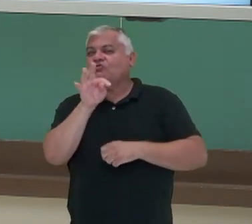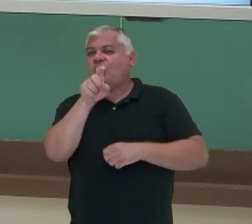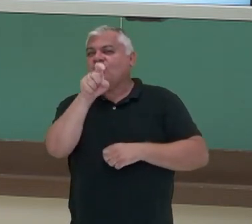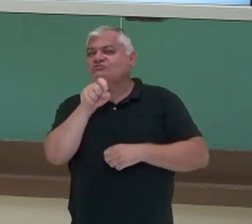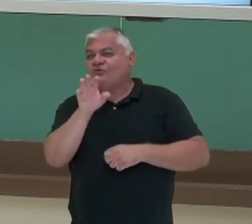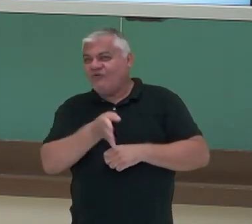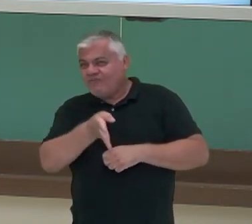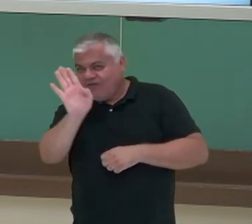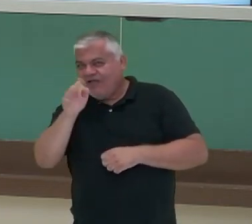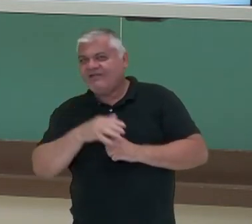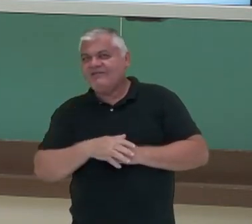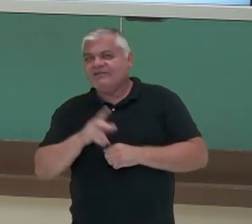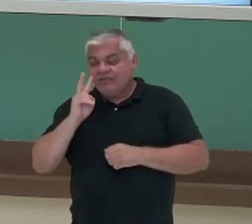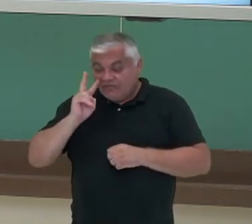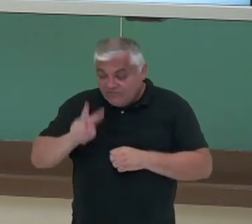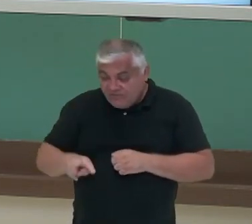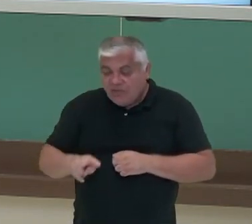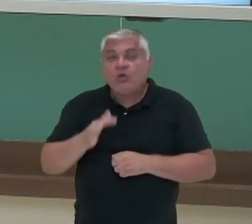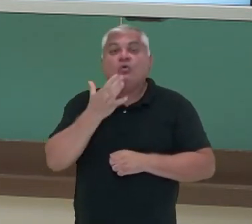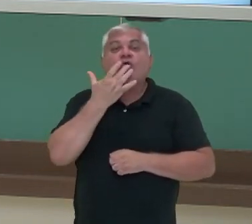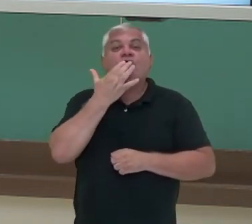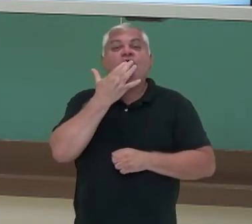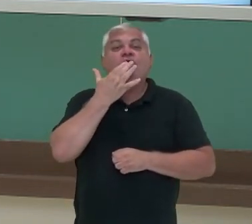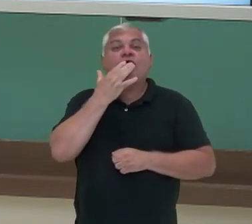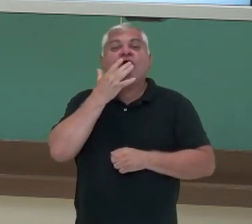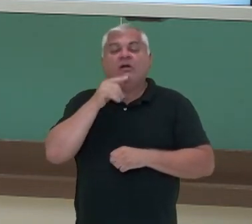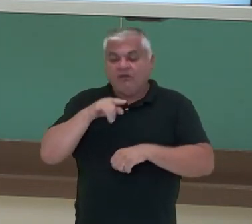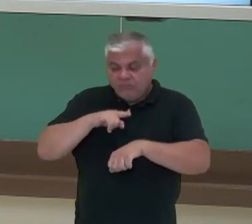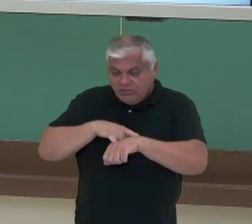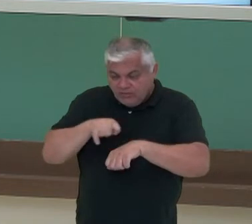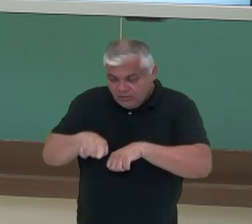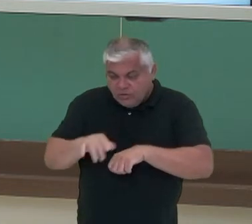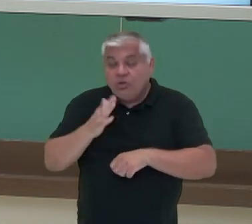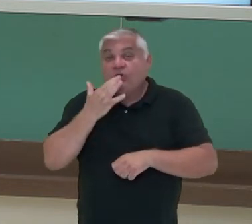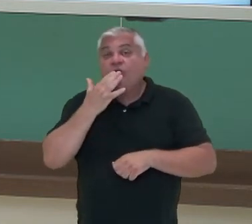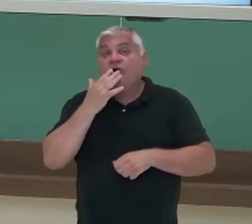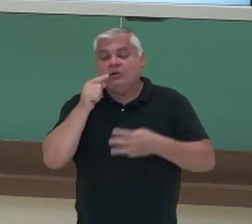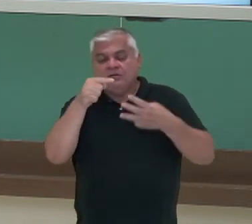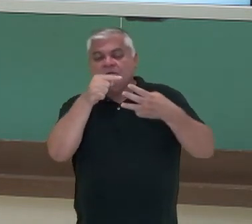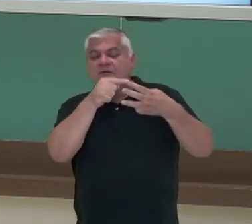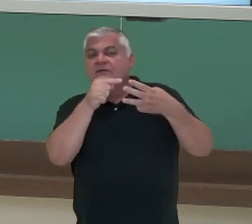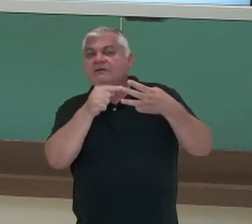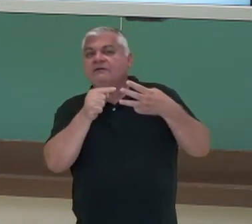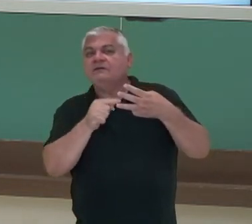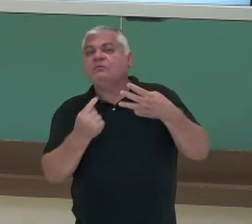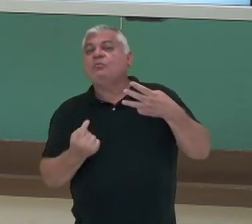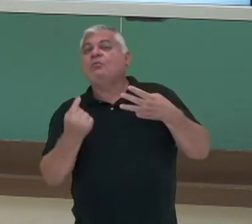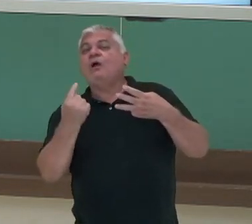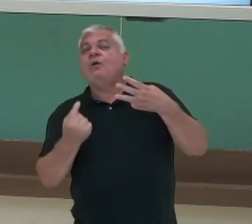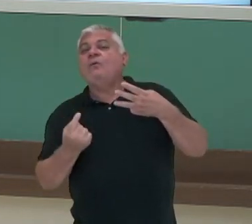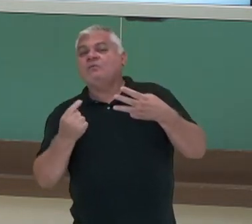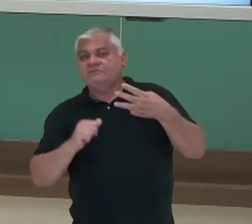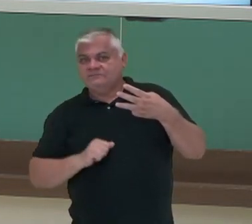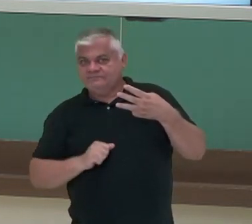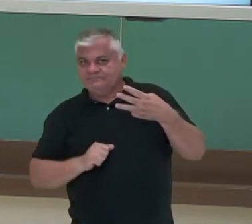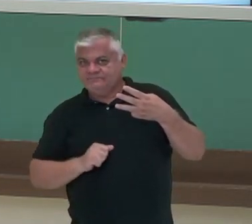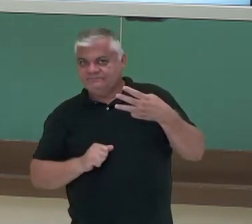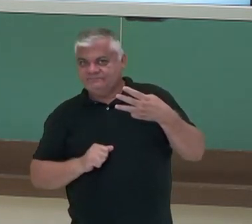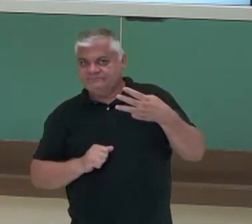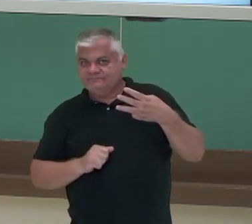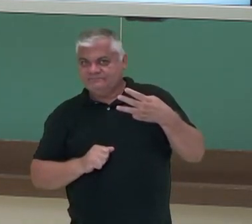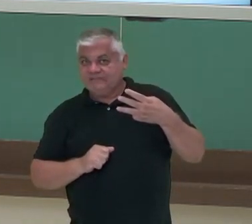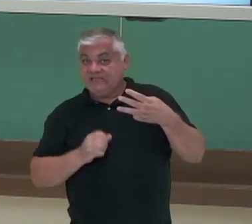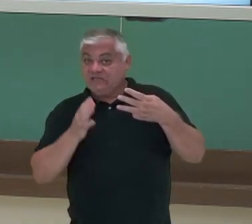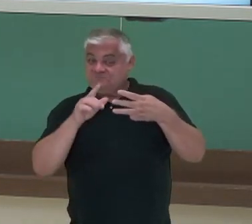seu corpo e verifique, dê uma analisada. Qual é a coloração dessa urina? Veja se você está